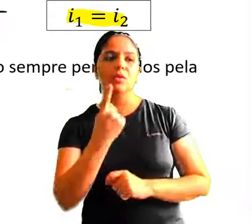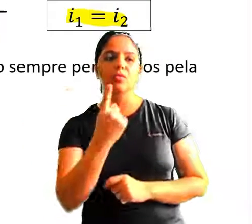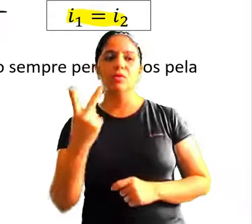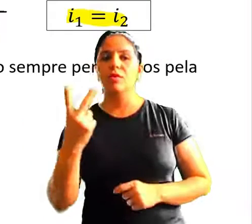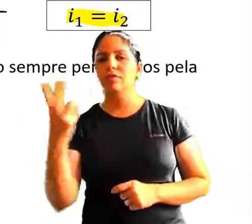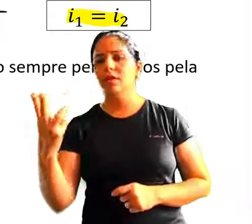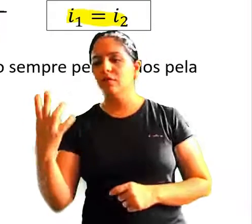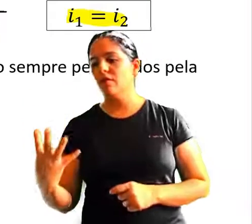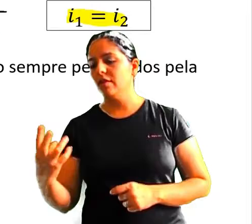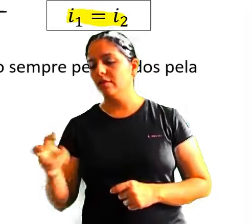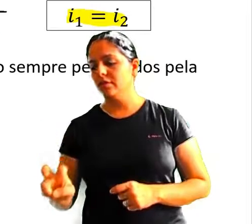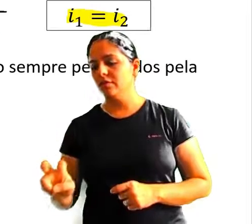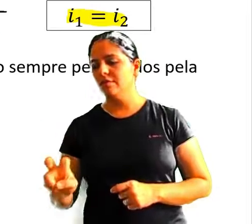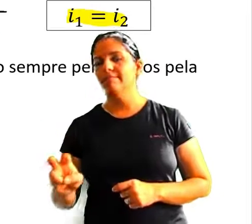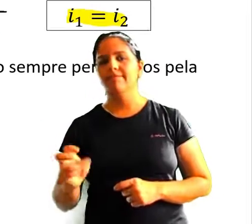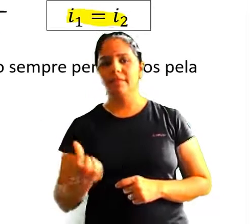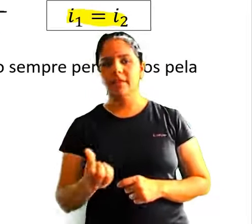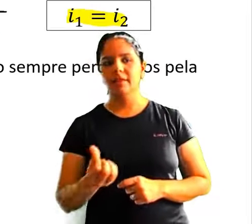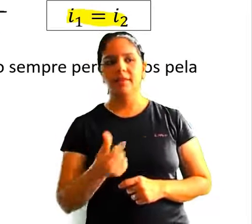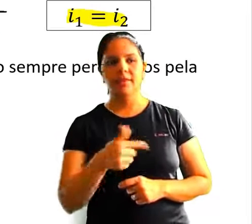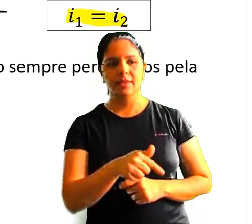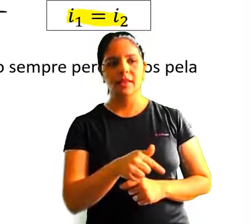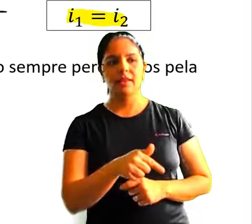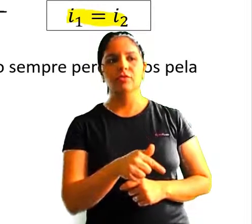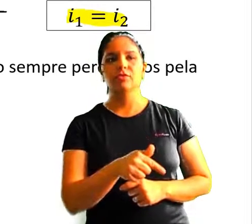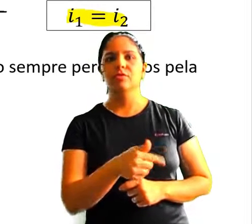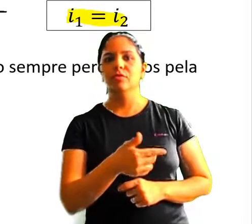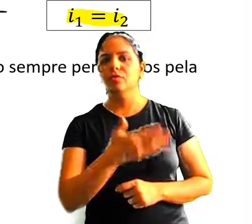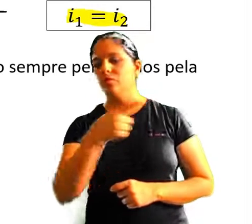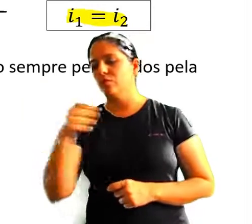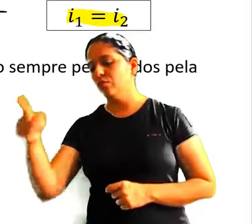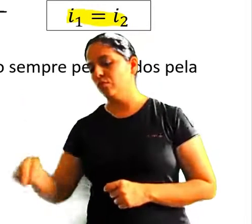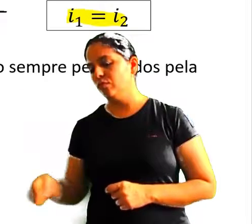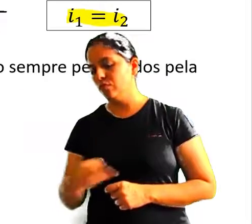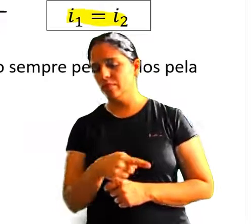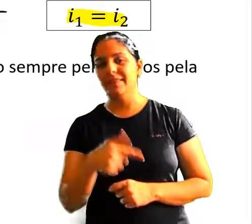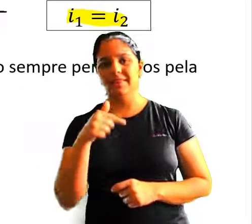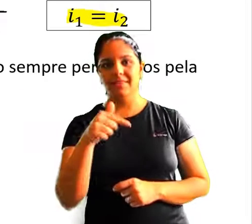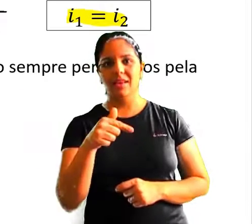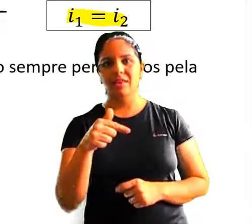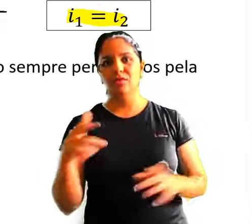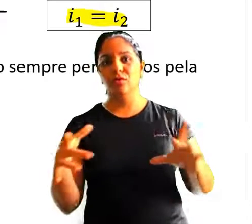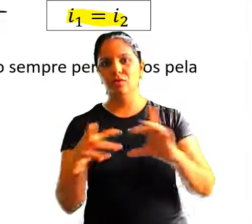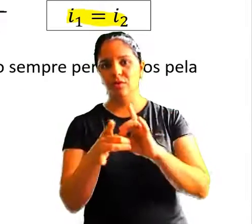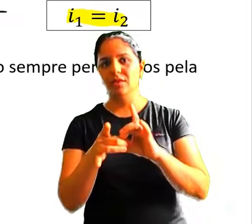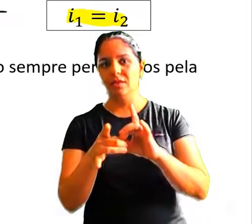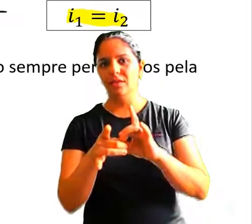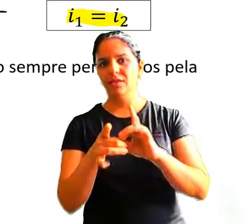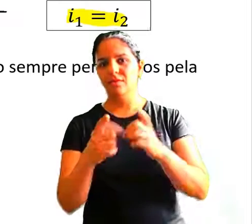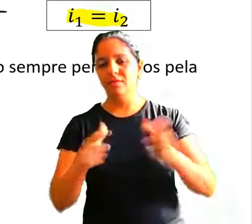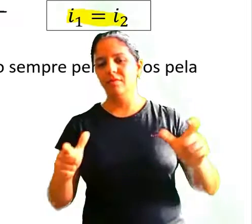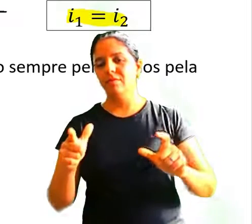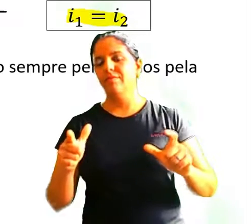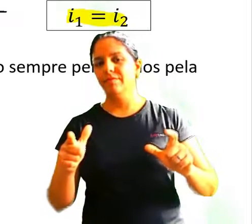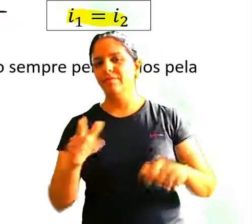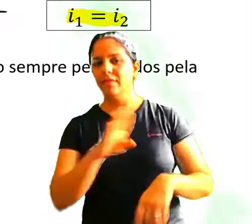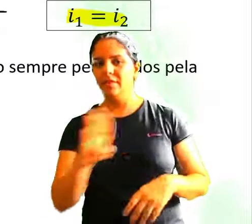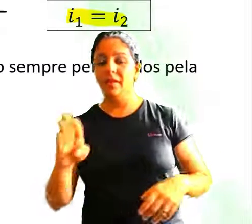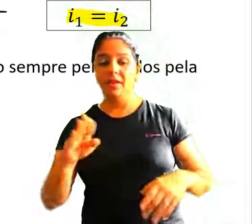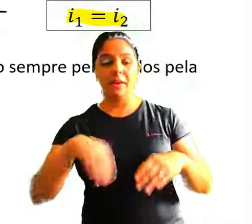vai aparecer aqui agora, né, eu tenho 1, 2, 3, 4, 5,